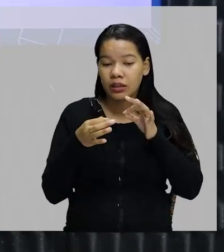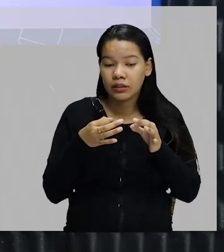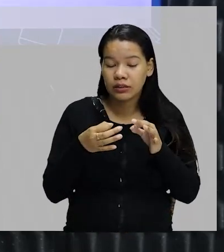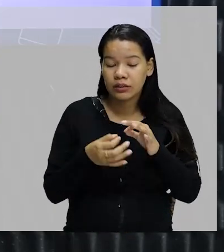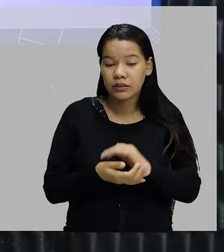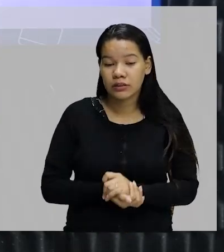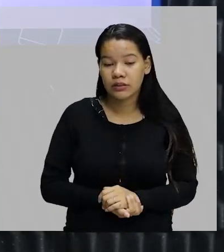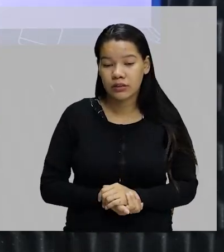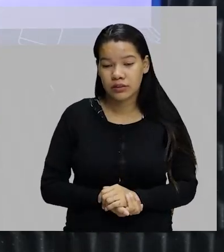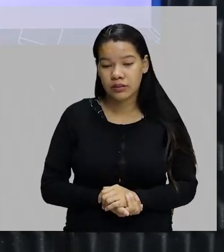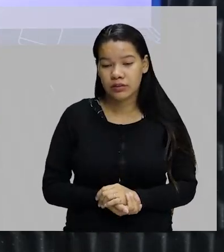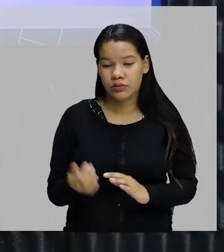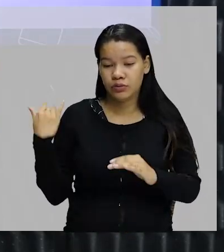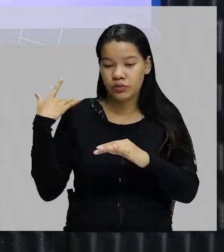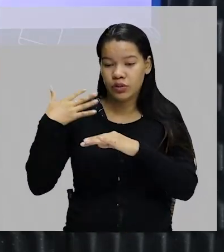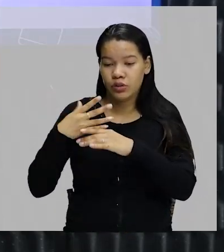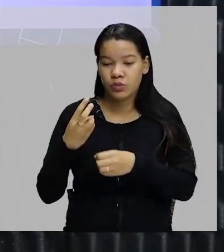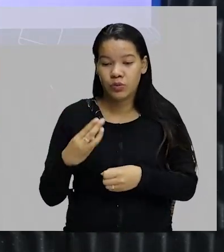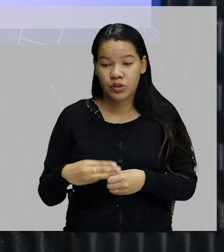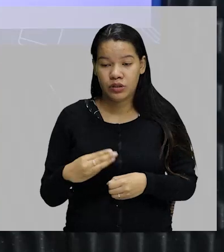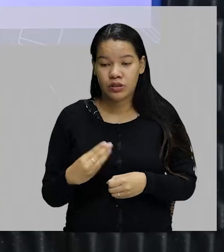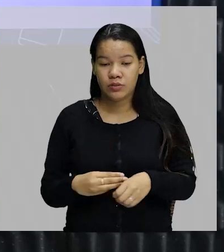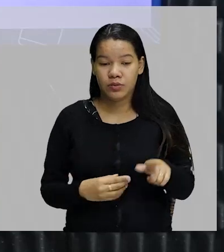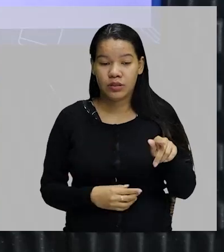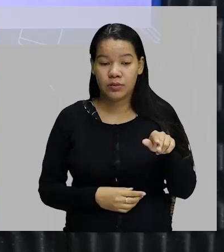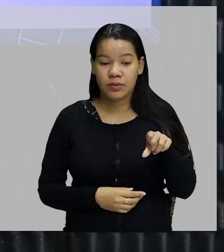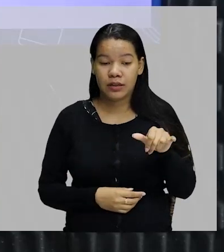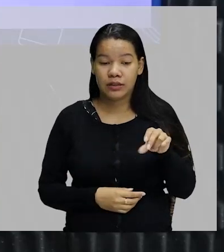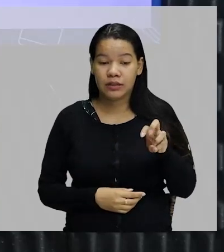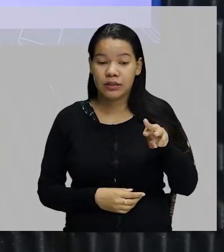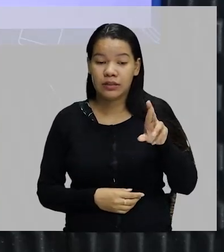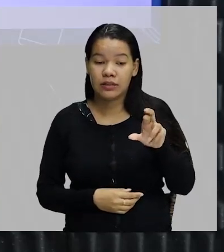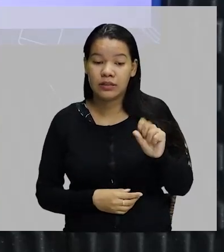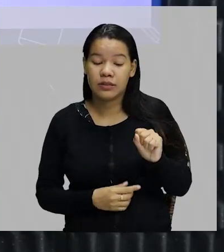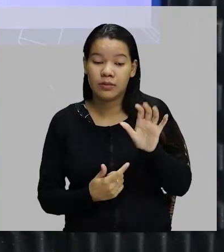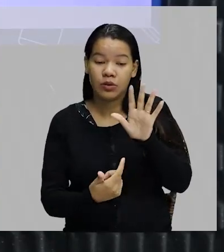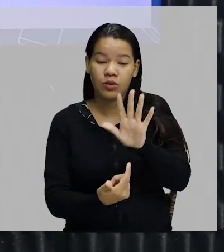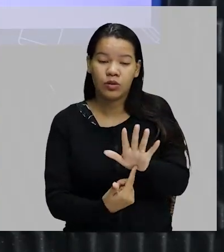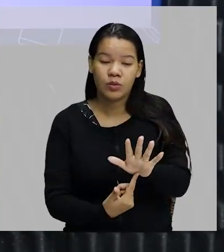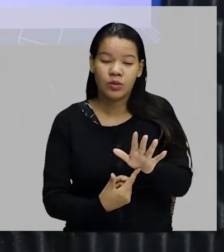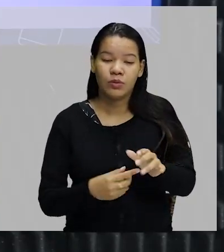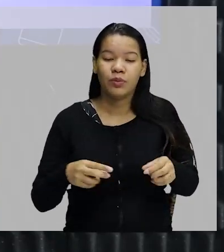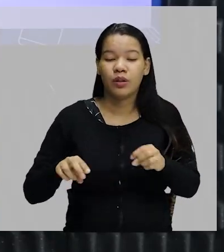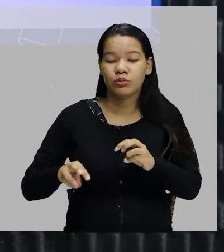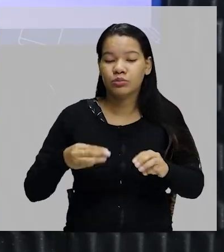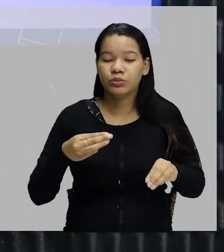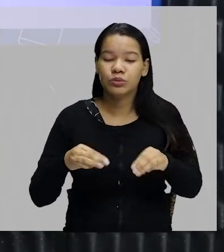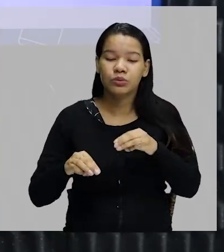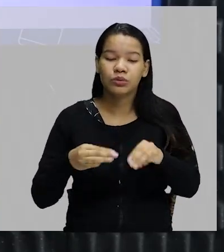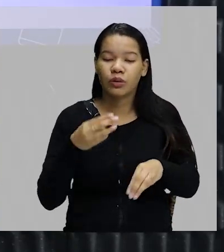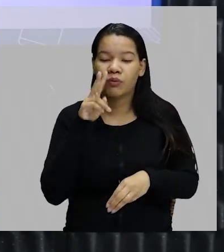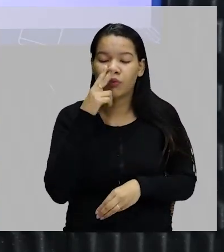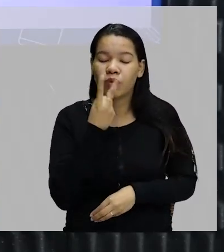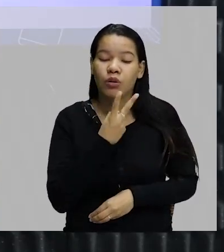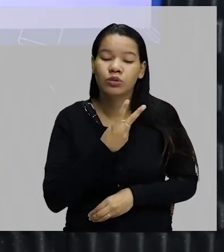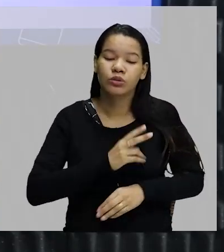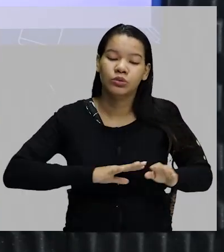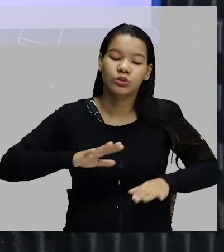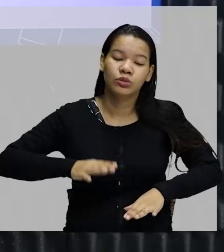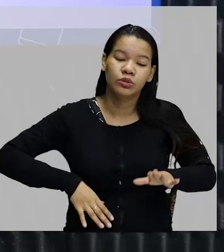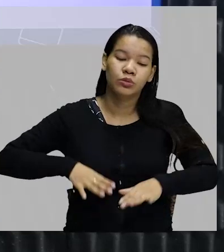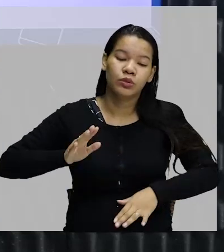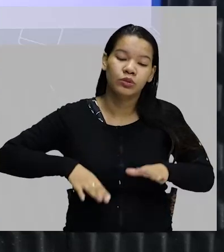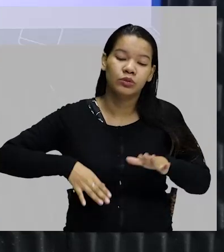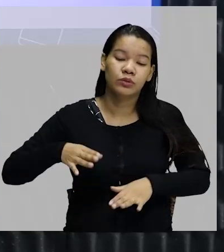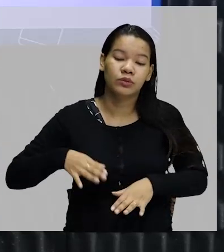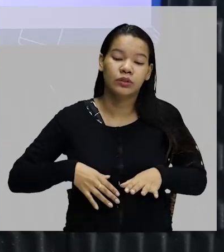Guimarães, oriundo do município de Guimarães, destaca-se pelo ritmo forte dos instrumentos de percussão,